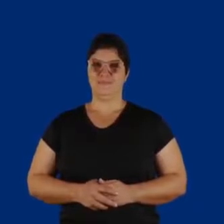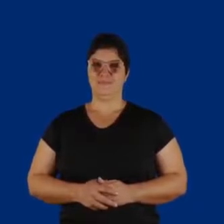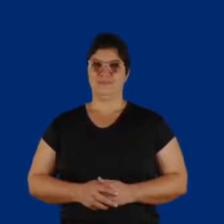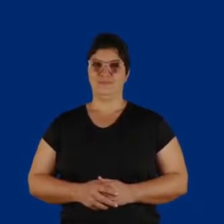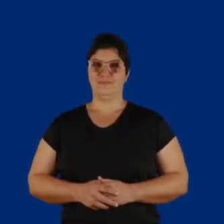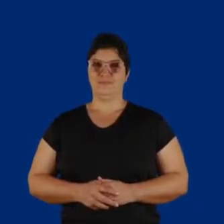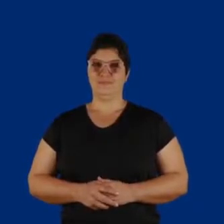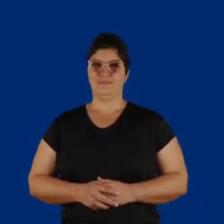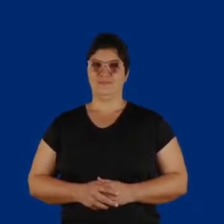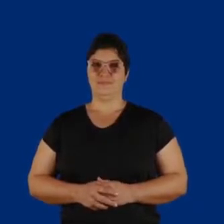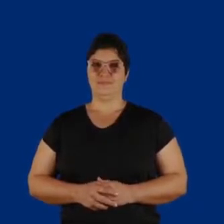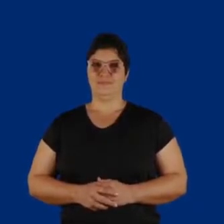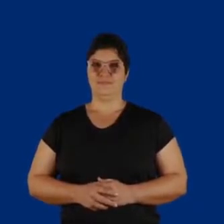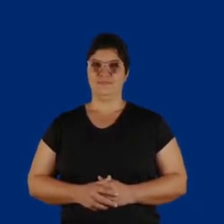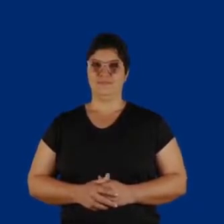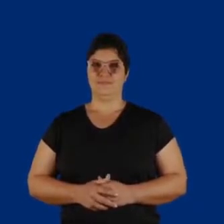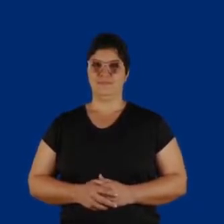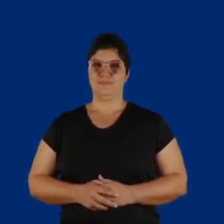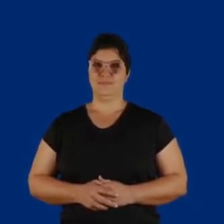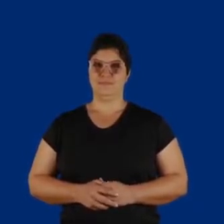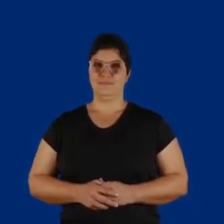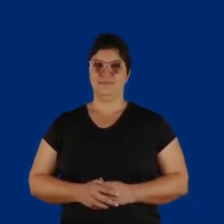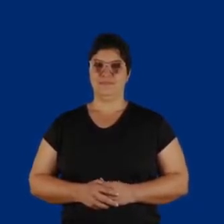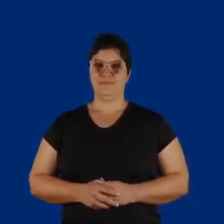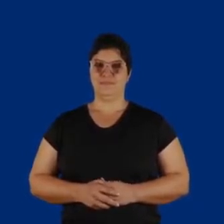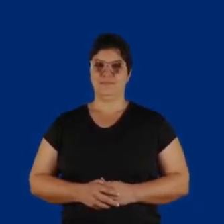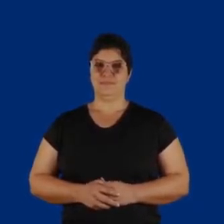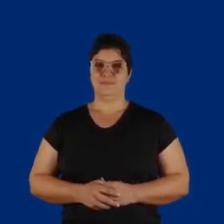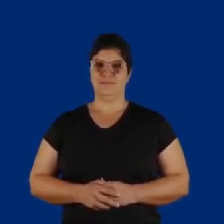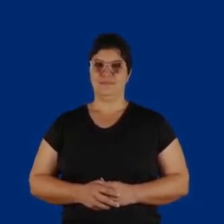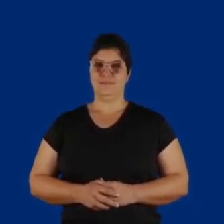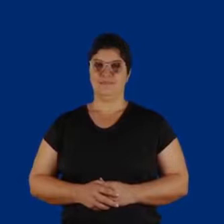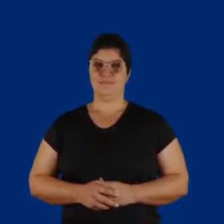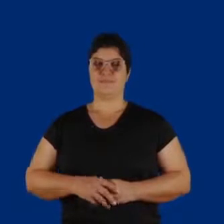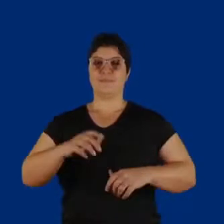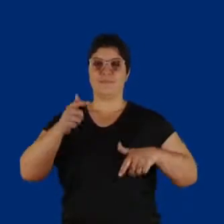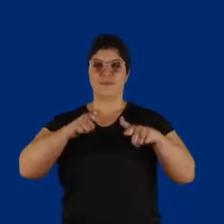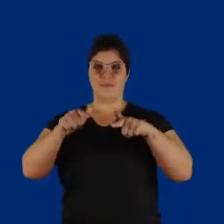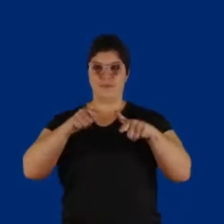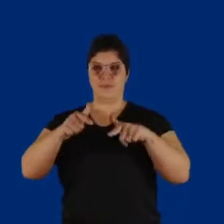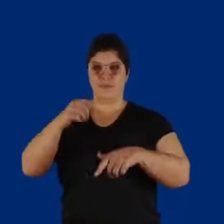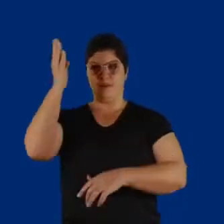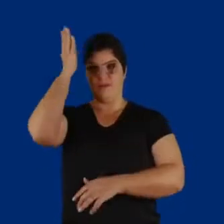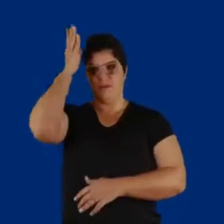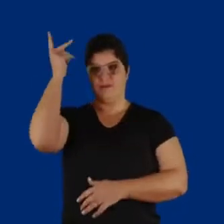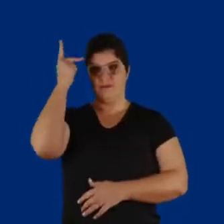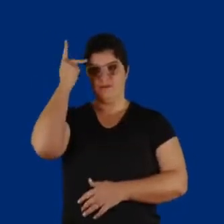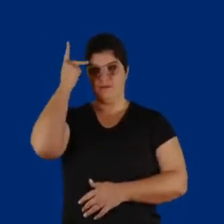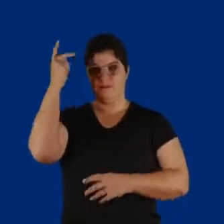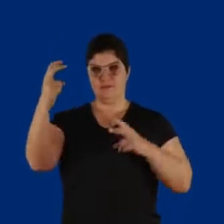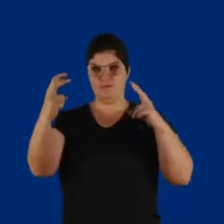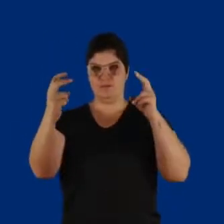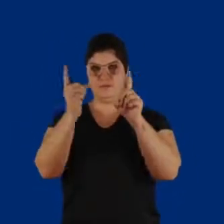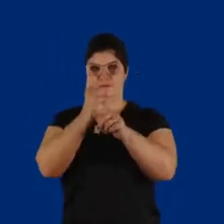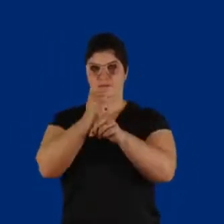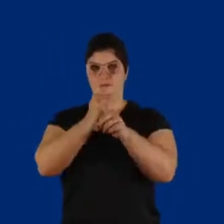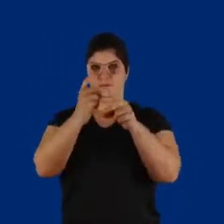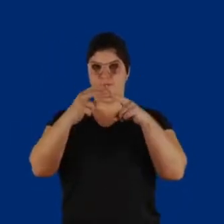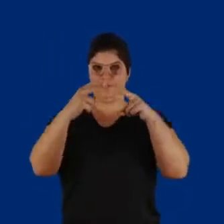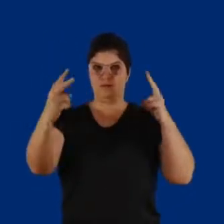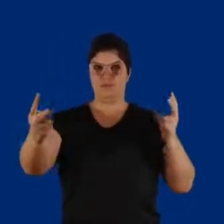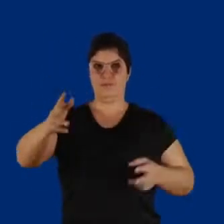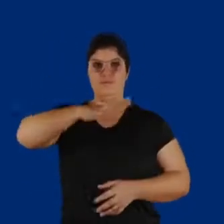programation. O Ideias é uma ação do SESC São Paulo que promove encontros virtuais em variados campos